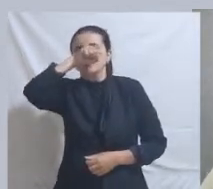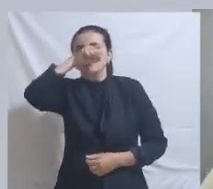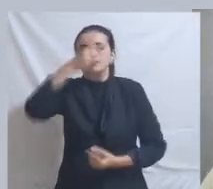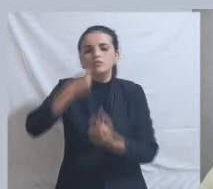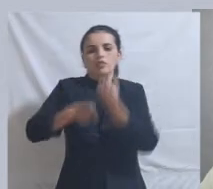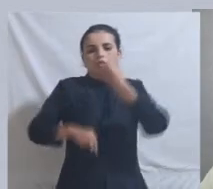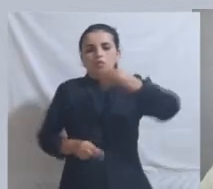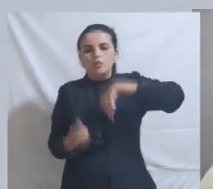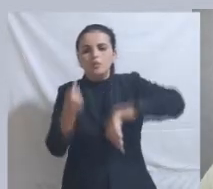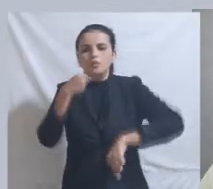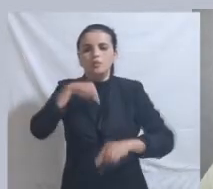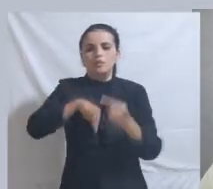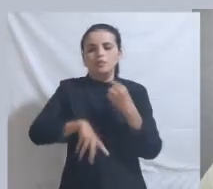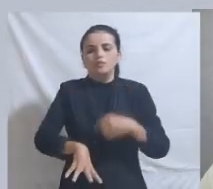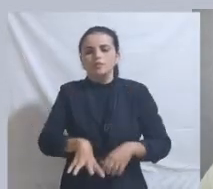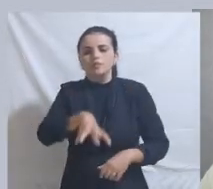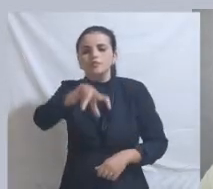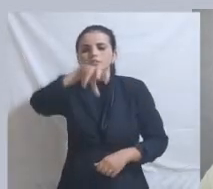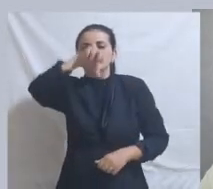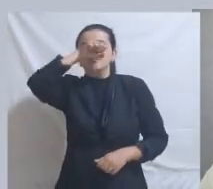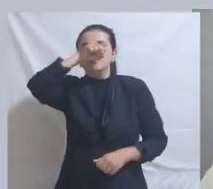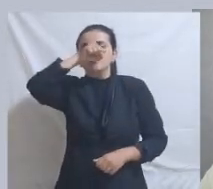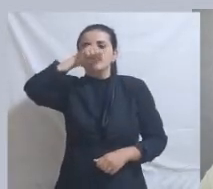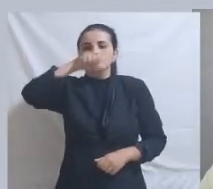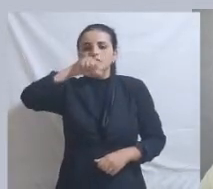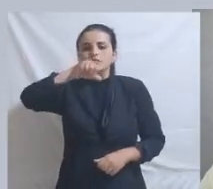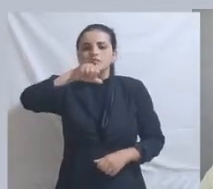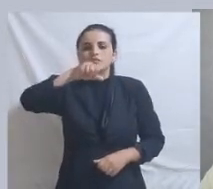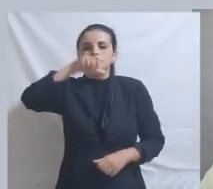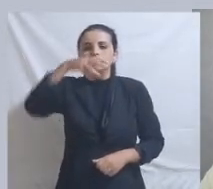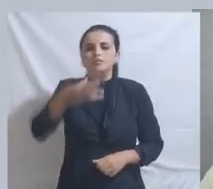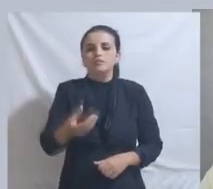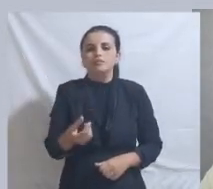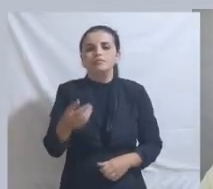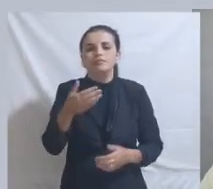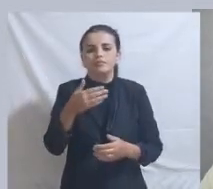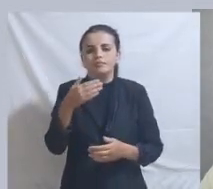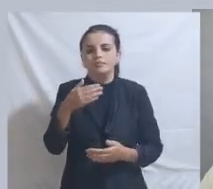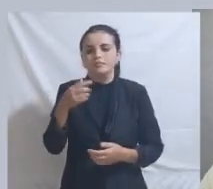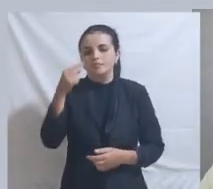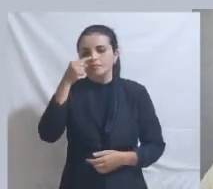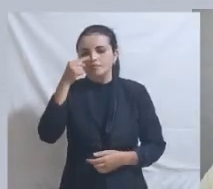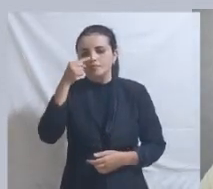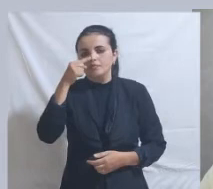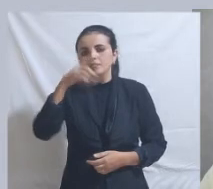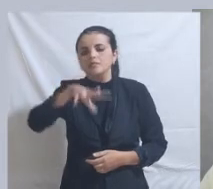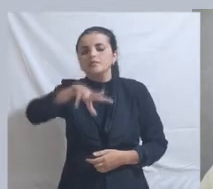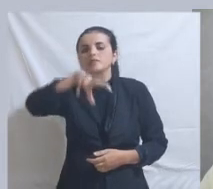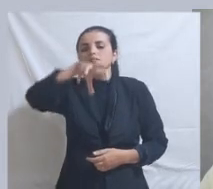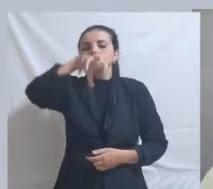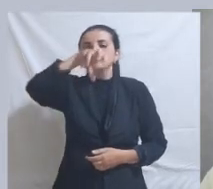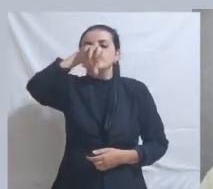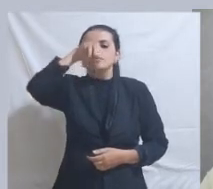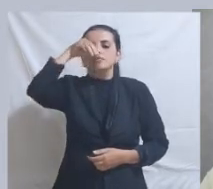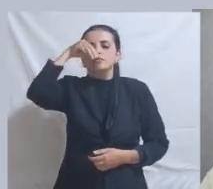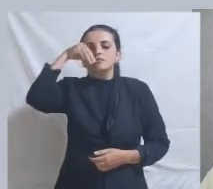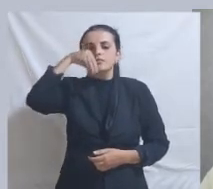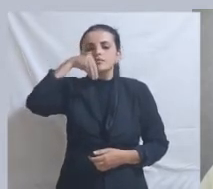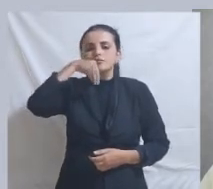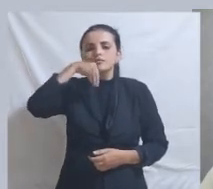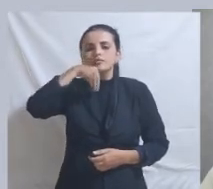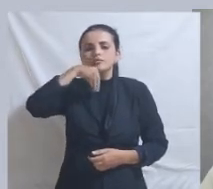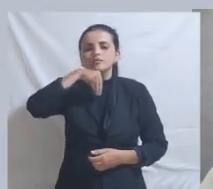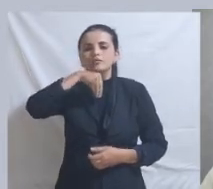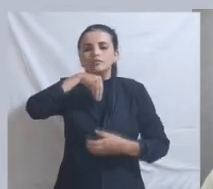e expirarmos. Então todo o ar ele começa no nosso nariz, ou melhor, todo esse processo começa no nosso nariz e vai terminar lá nos nossos alvéolos